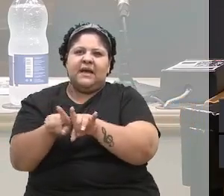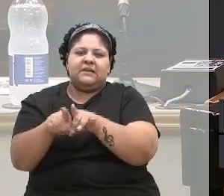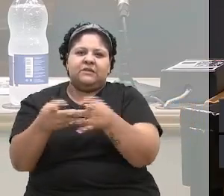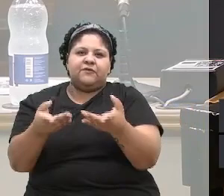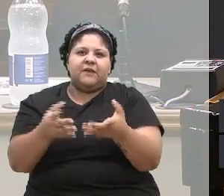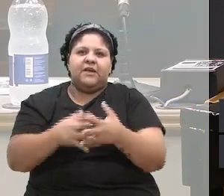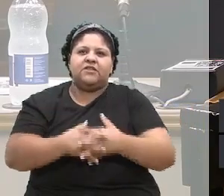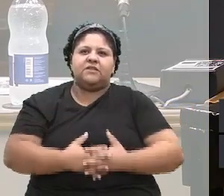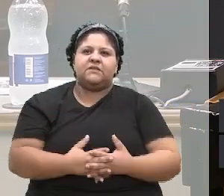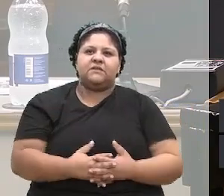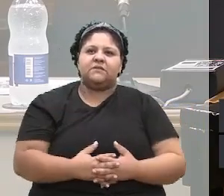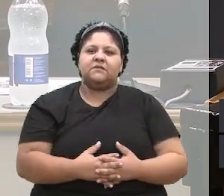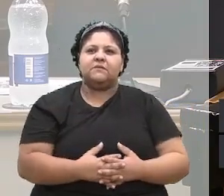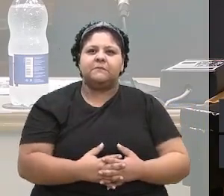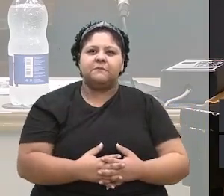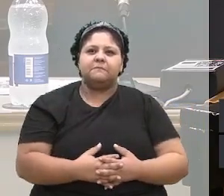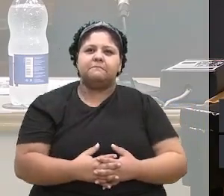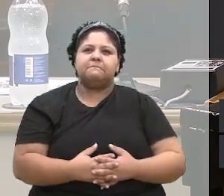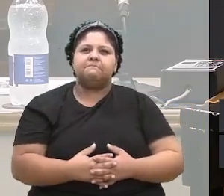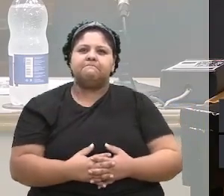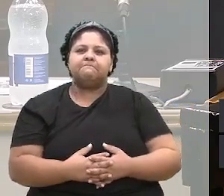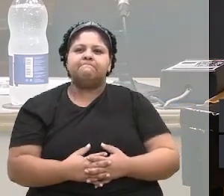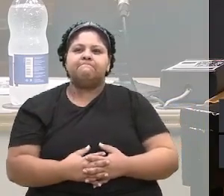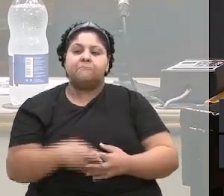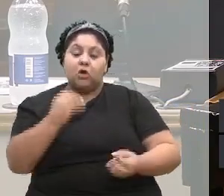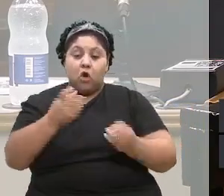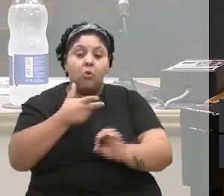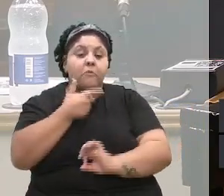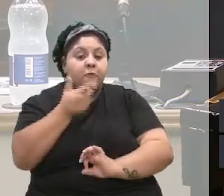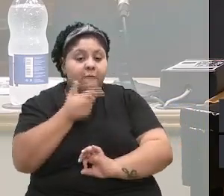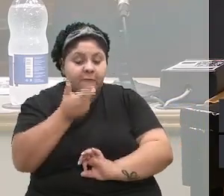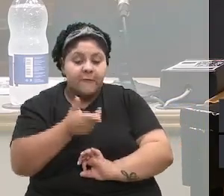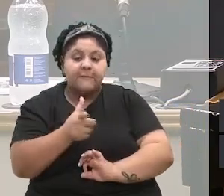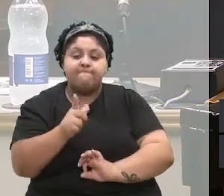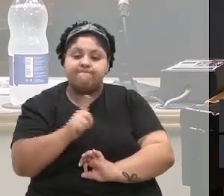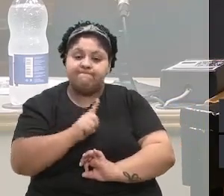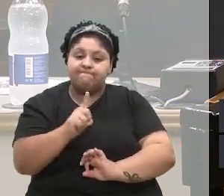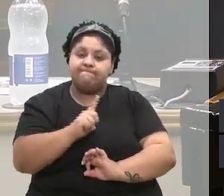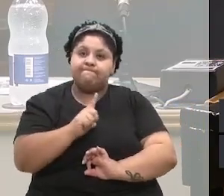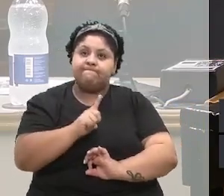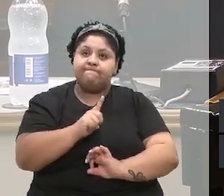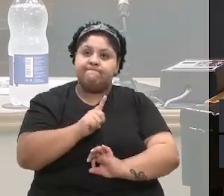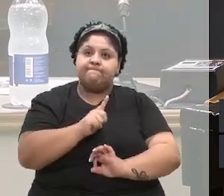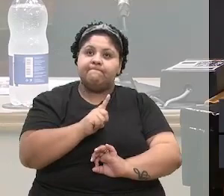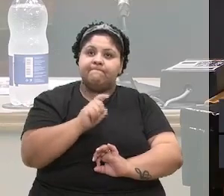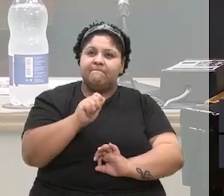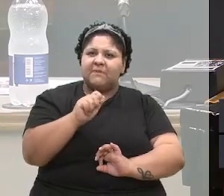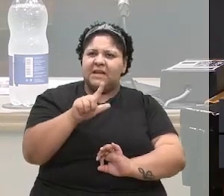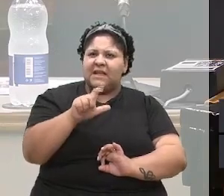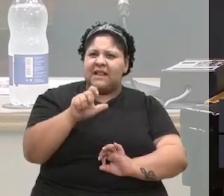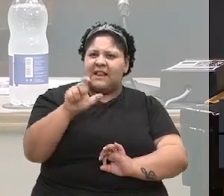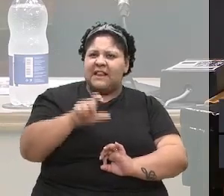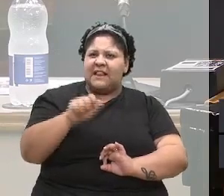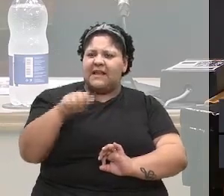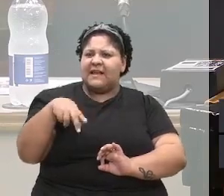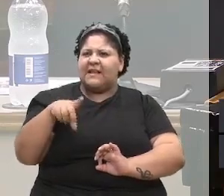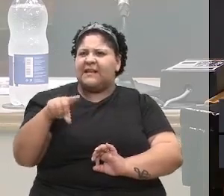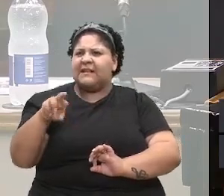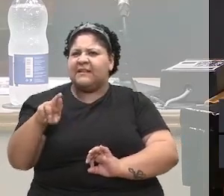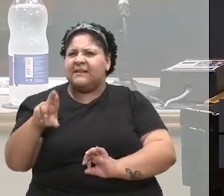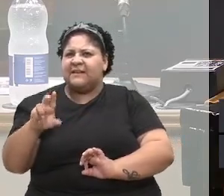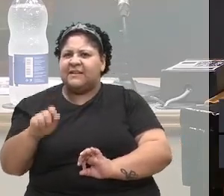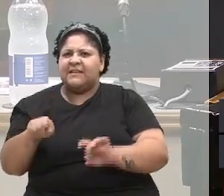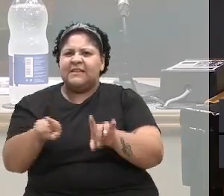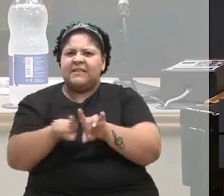recentemente, né? E aqui cito também, como eu te falei, tem a Alexandra Poren, que é o filho dela, tem a síndrome de